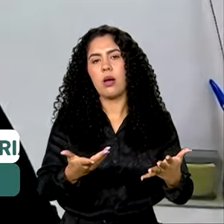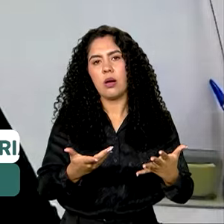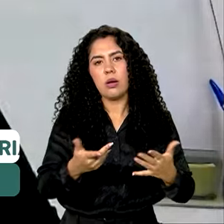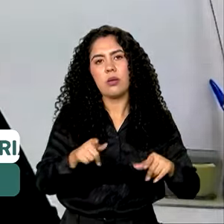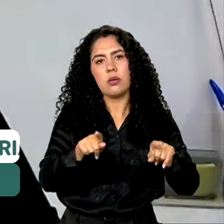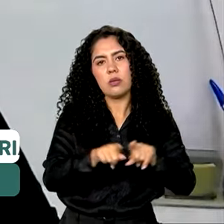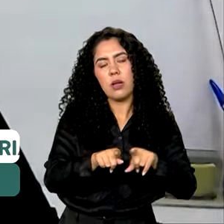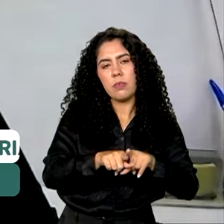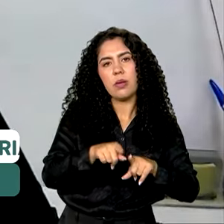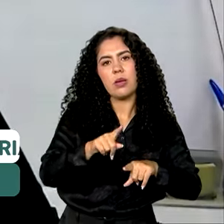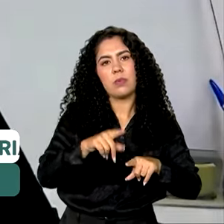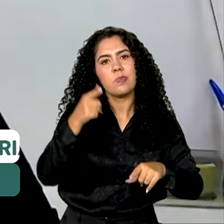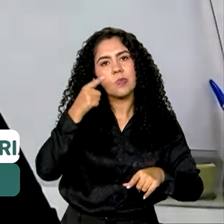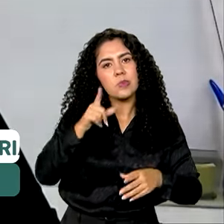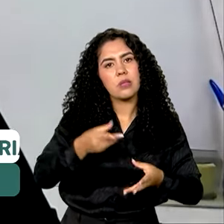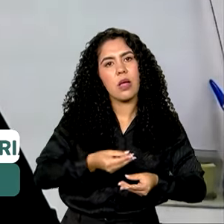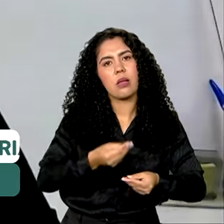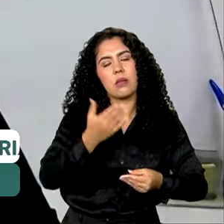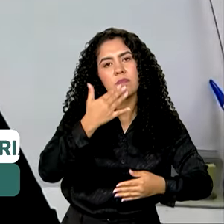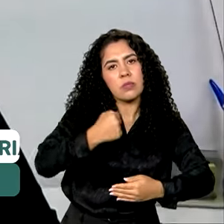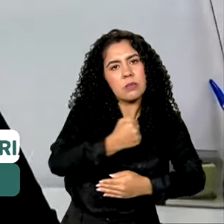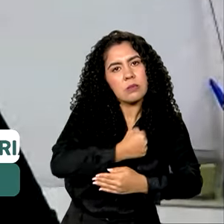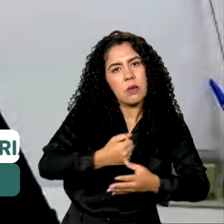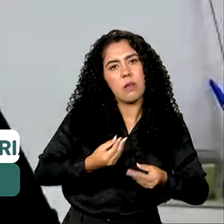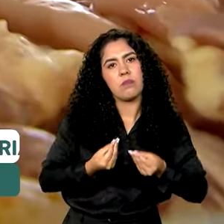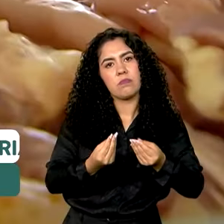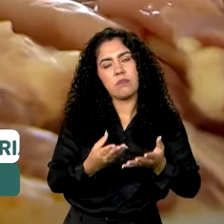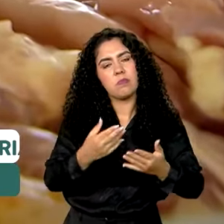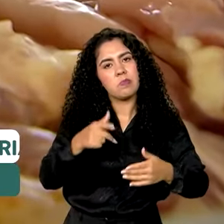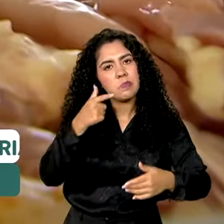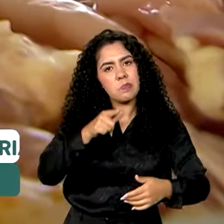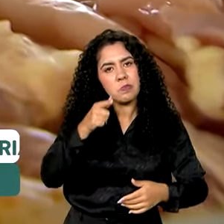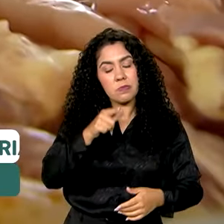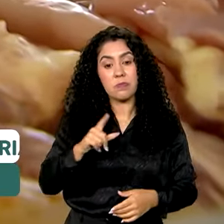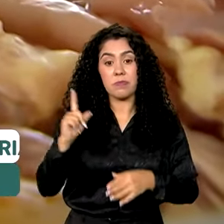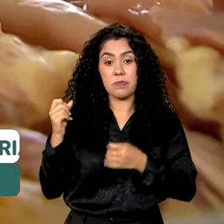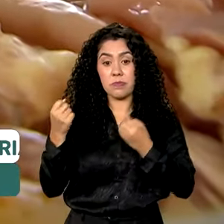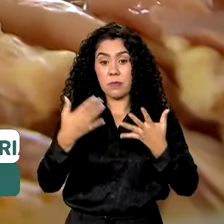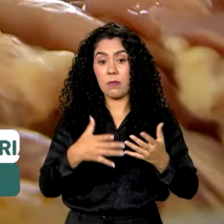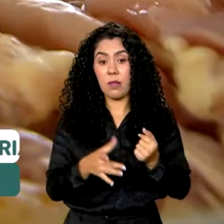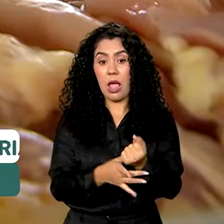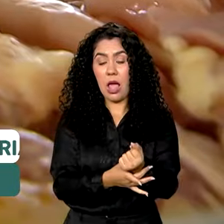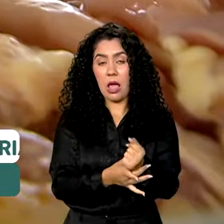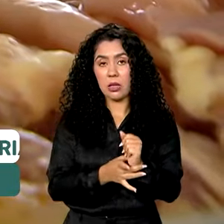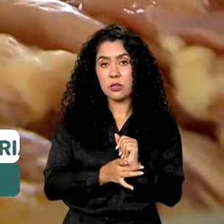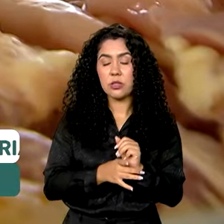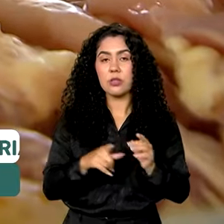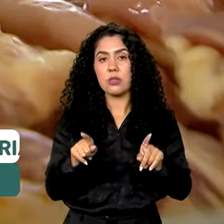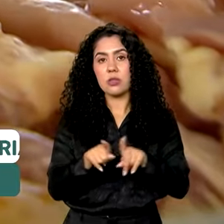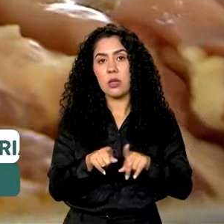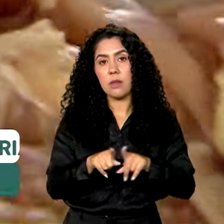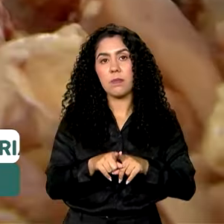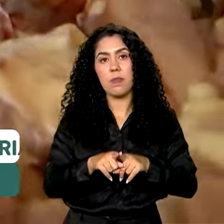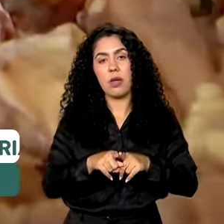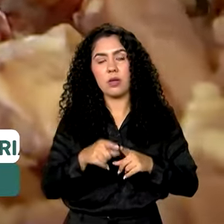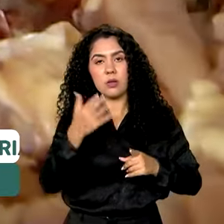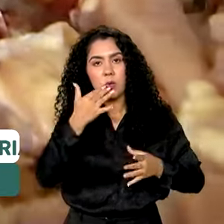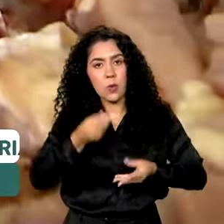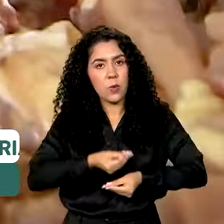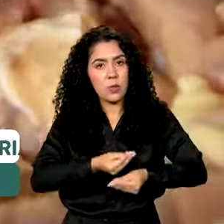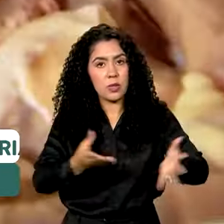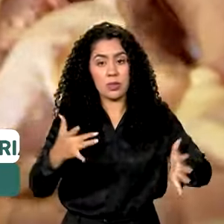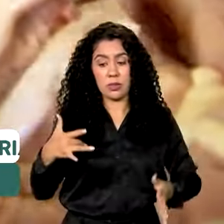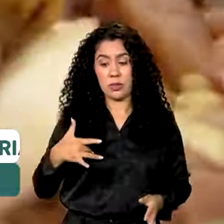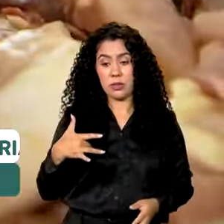de recursos que chegam numa cozinha para apoiar o seu funcionamento. E para garantir a distribuição de pratos saudáveis e